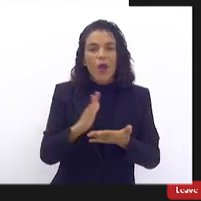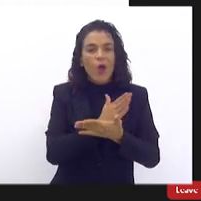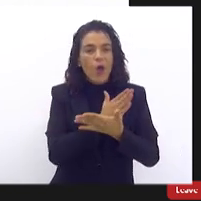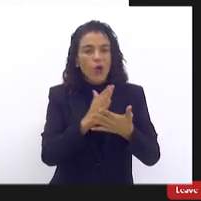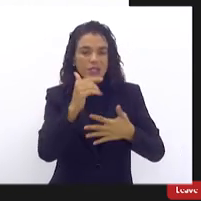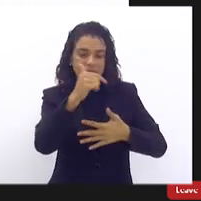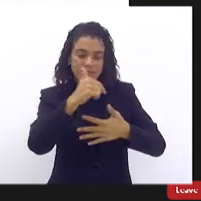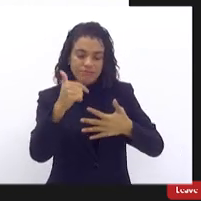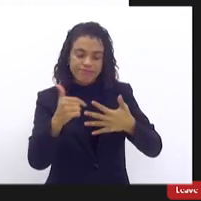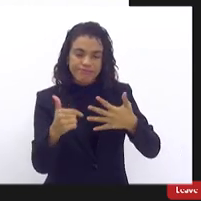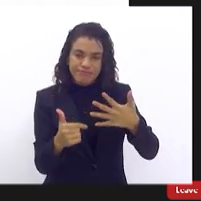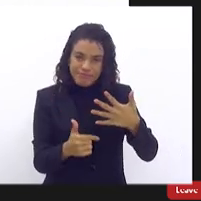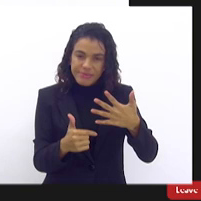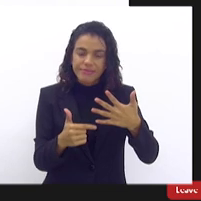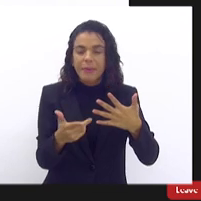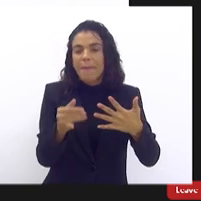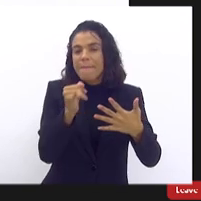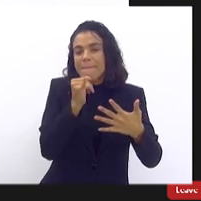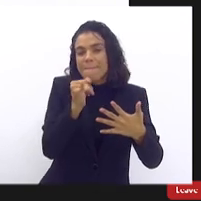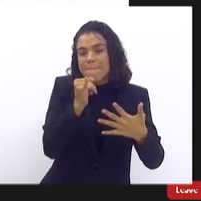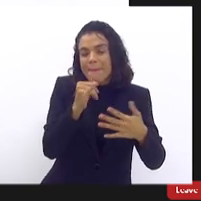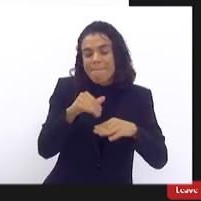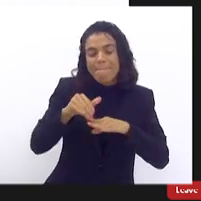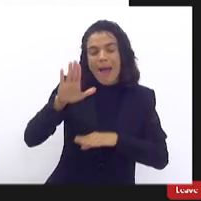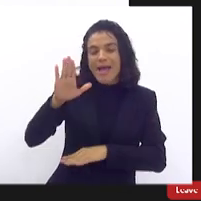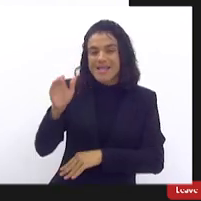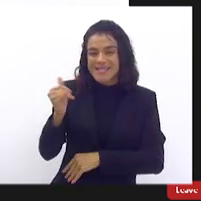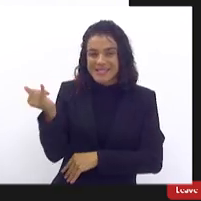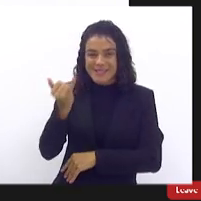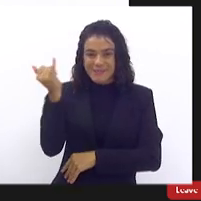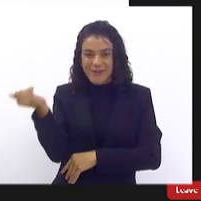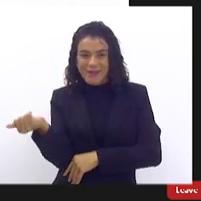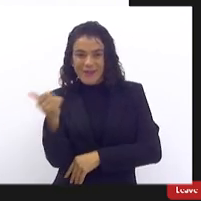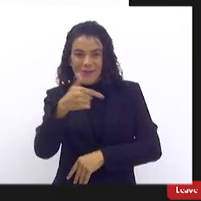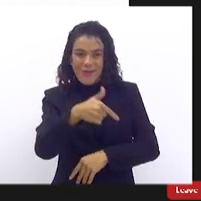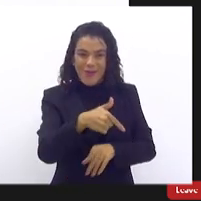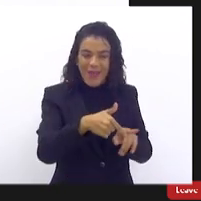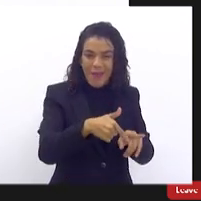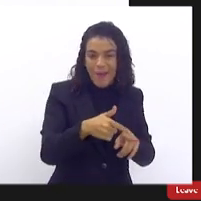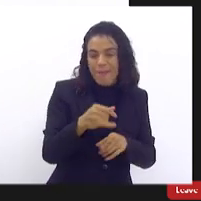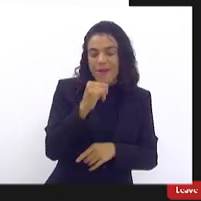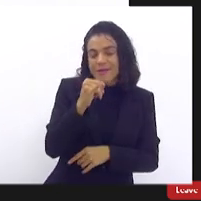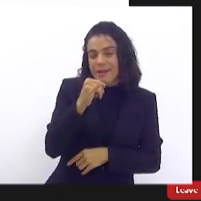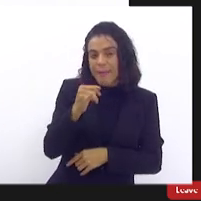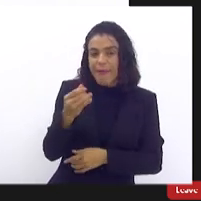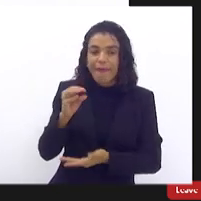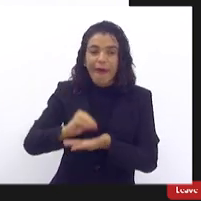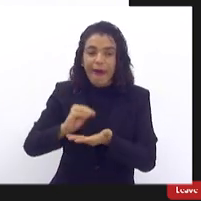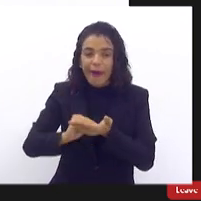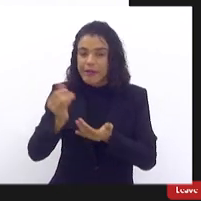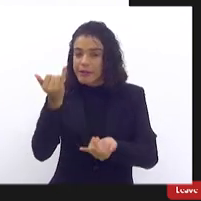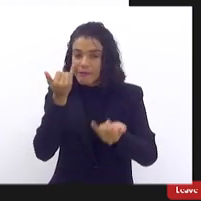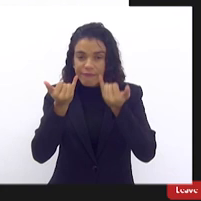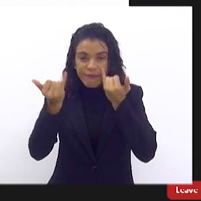sempre ficam como se fossem mais importantes, como desinformação,